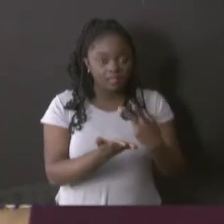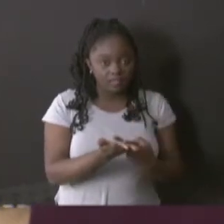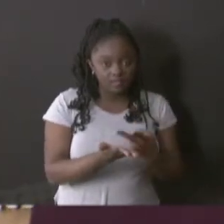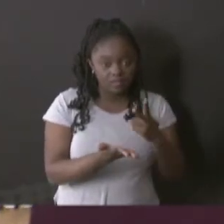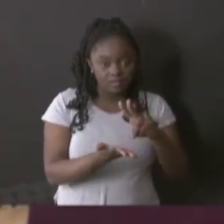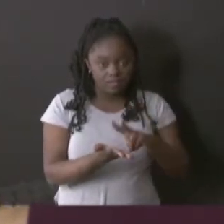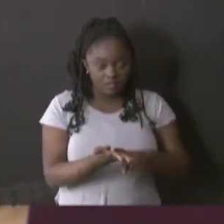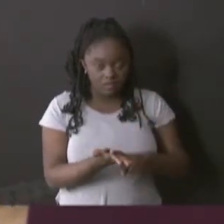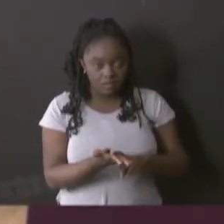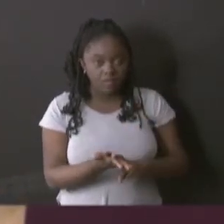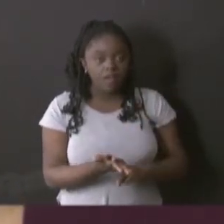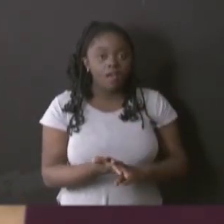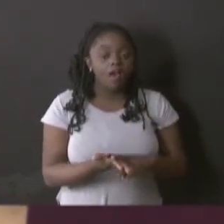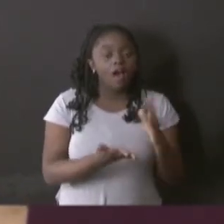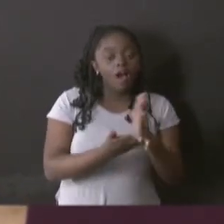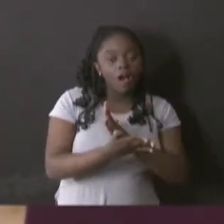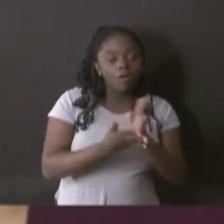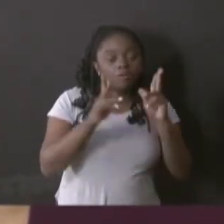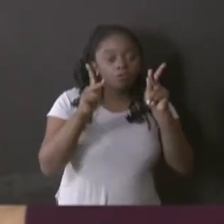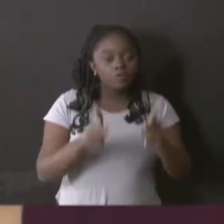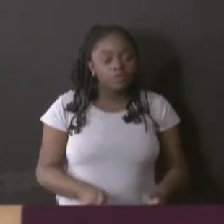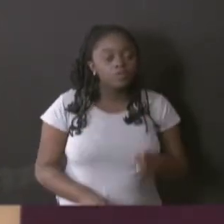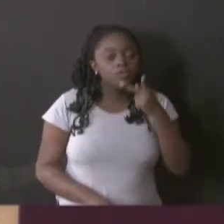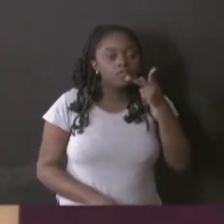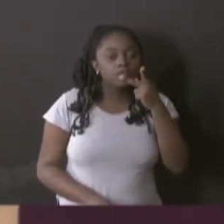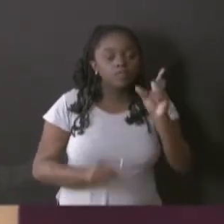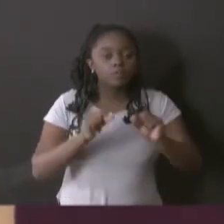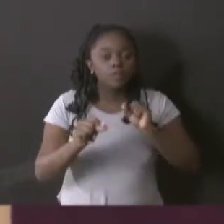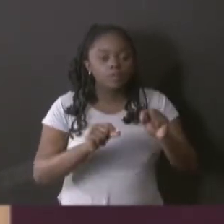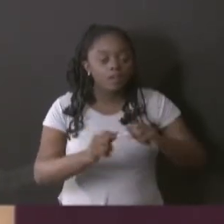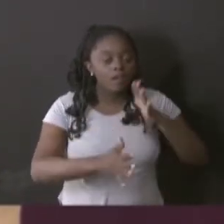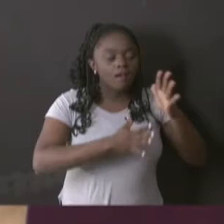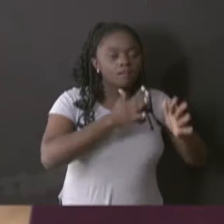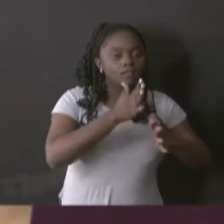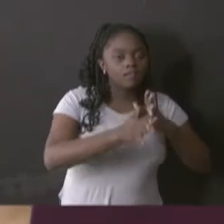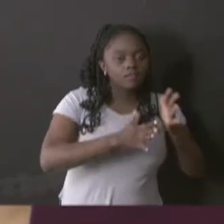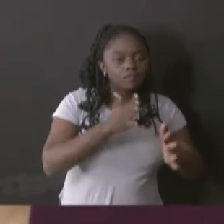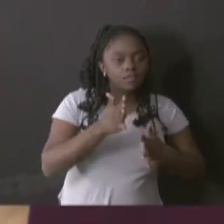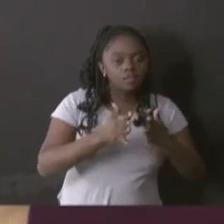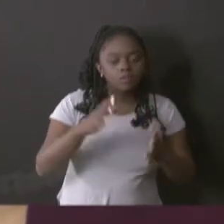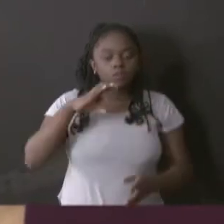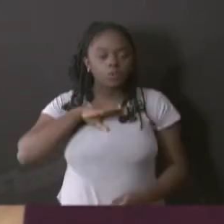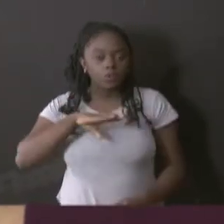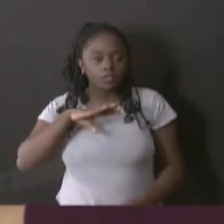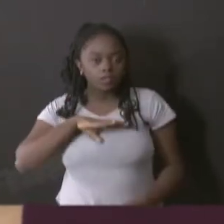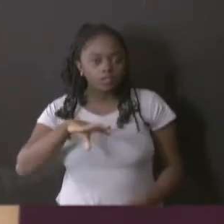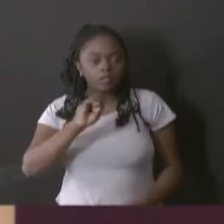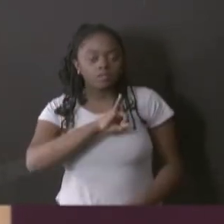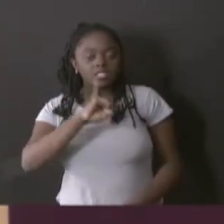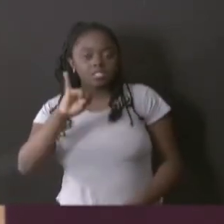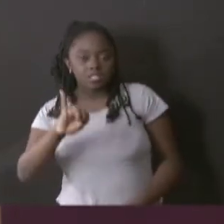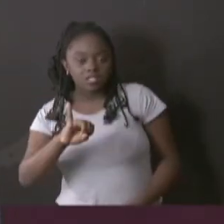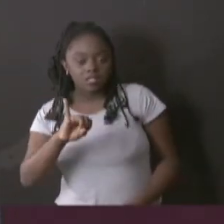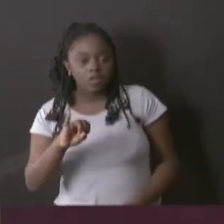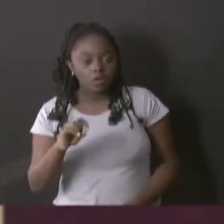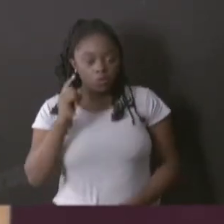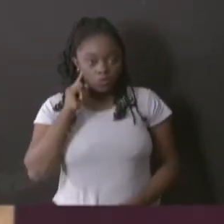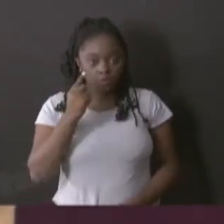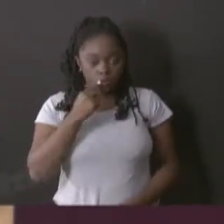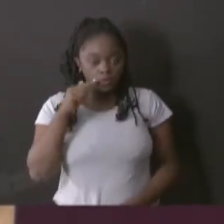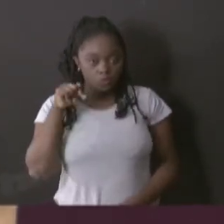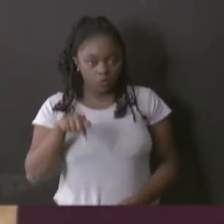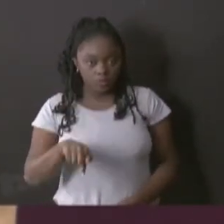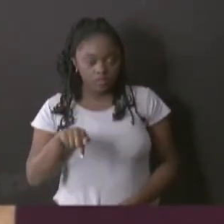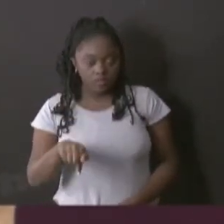autores defendem que é da Libras para o português. Então, se tivesse um surdo aqui e eu estivesse falando o que ele